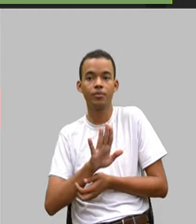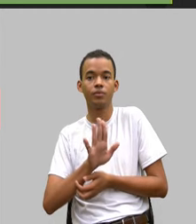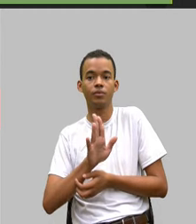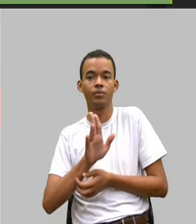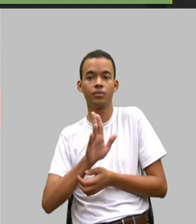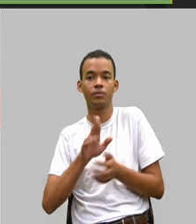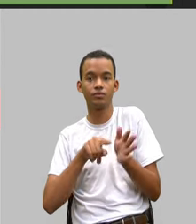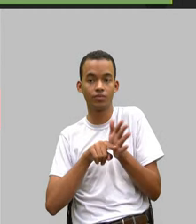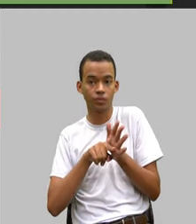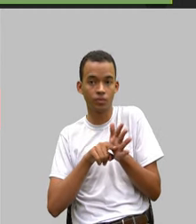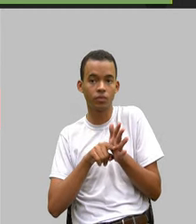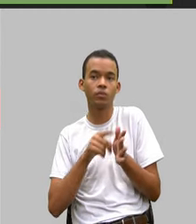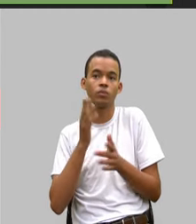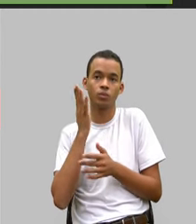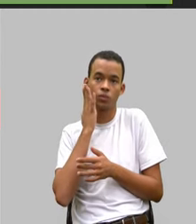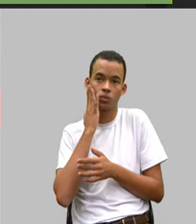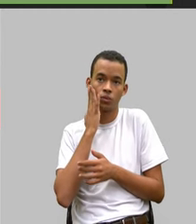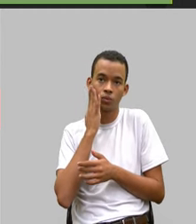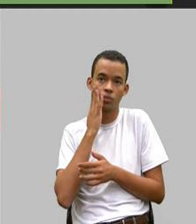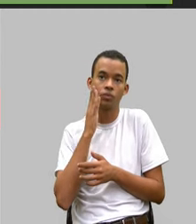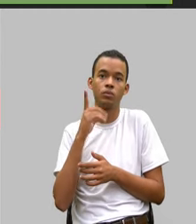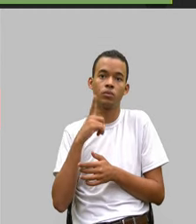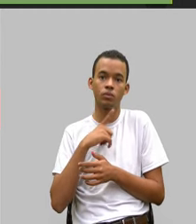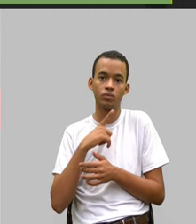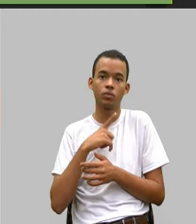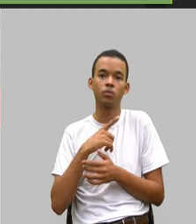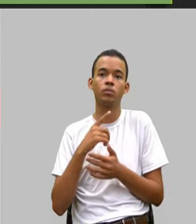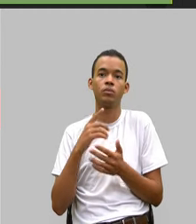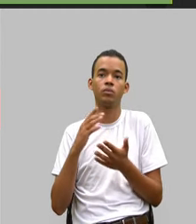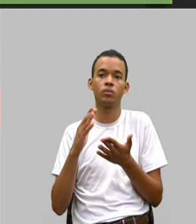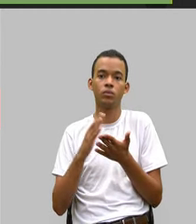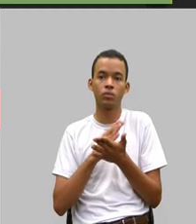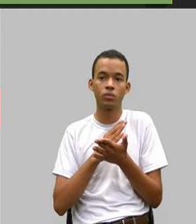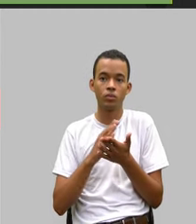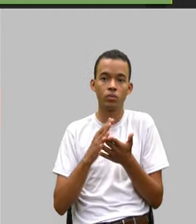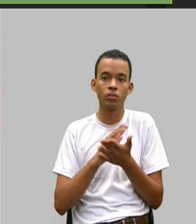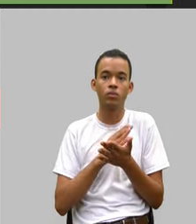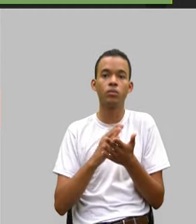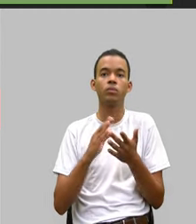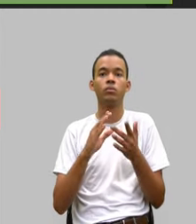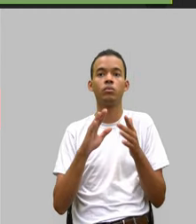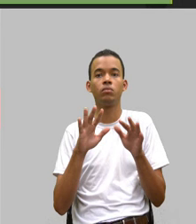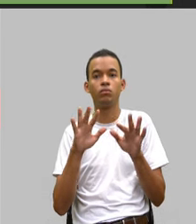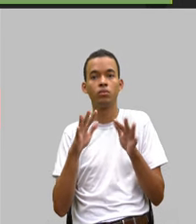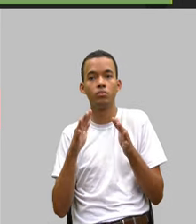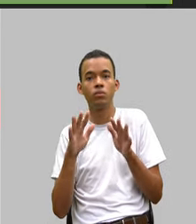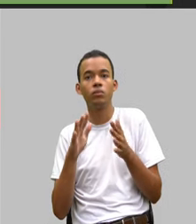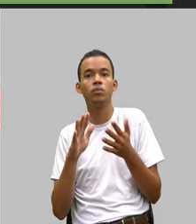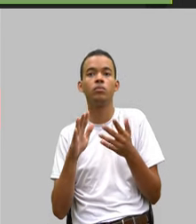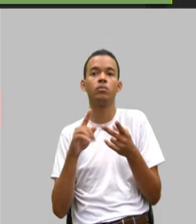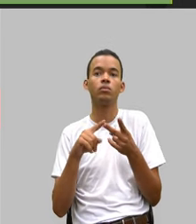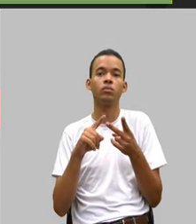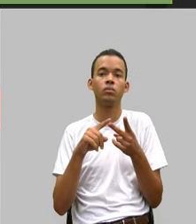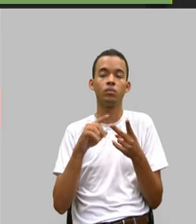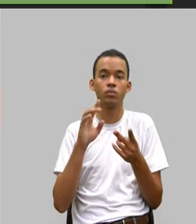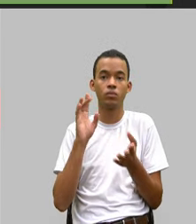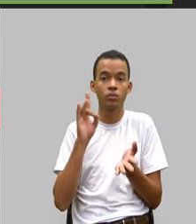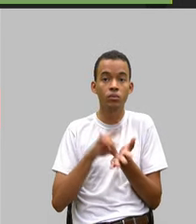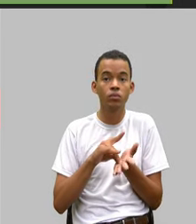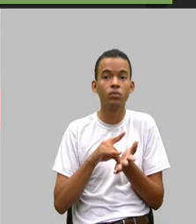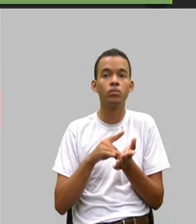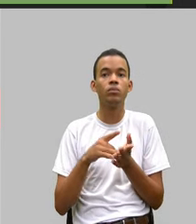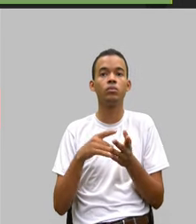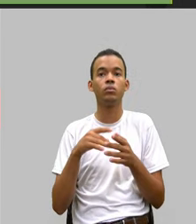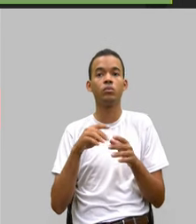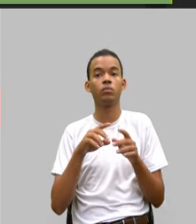onde a gente tem evidências conclusivas temos evidências moderadas insuficiente para determinados tipos de